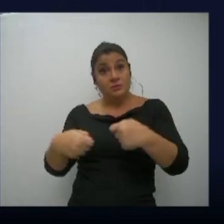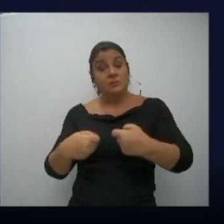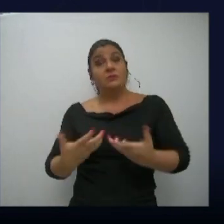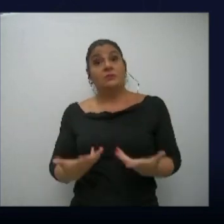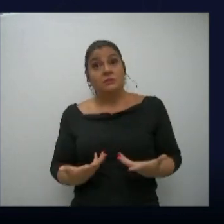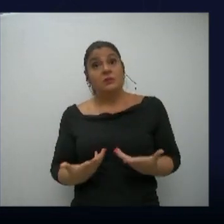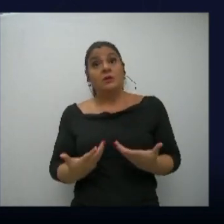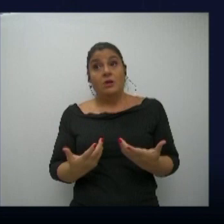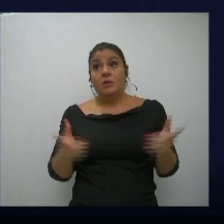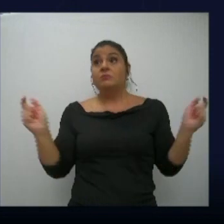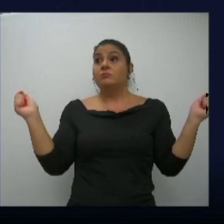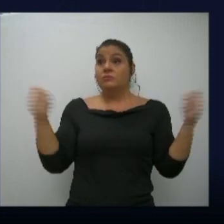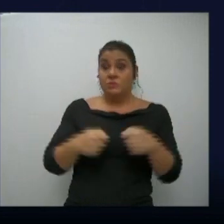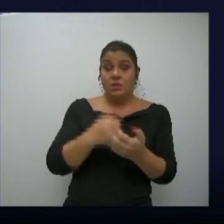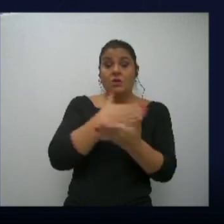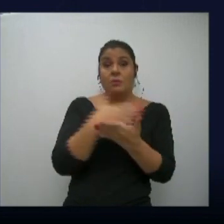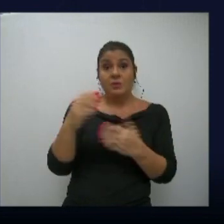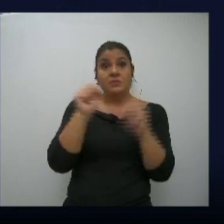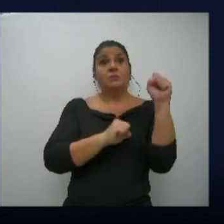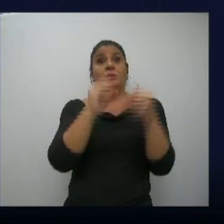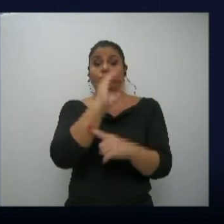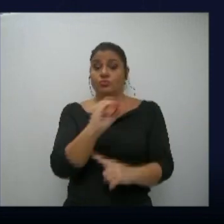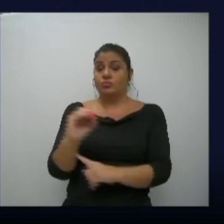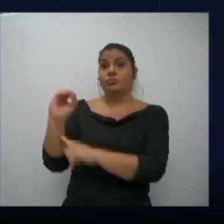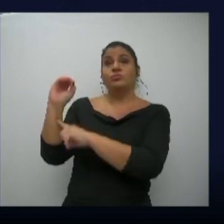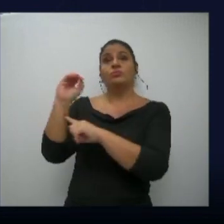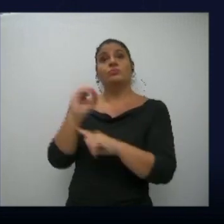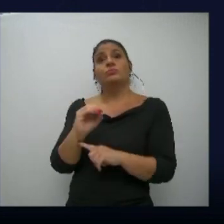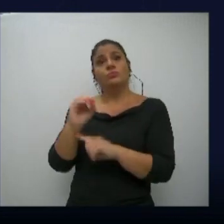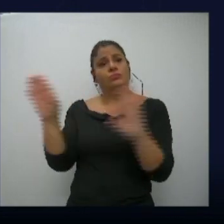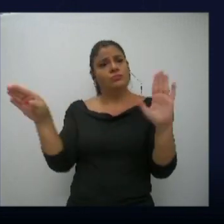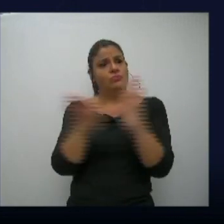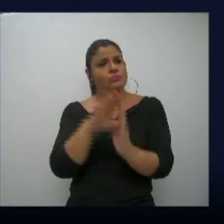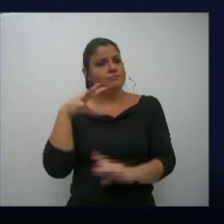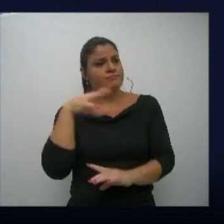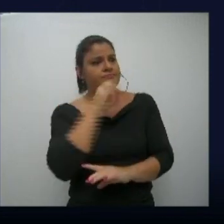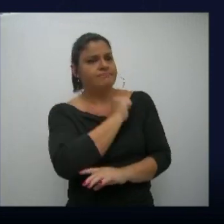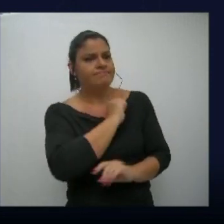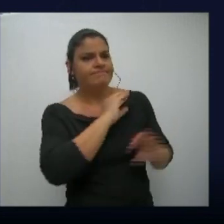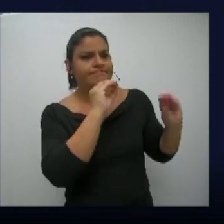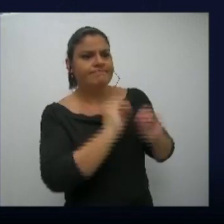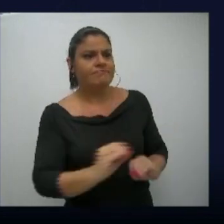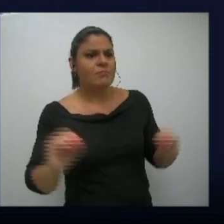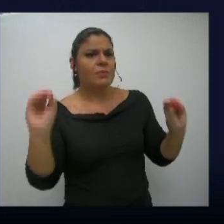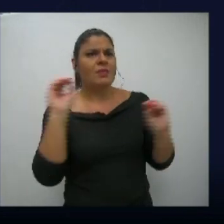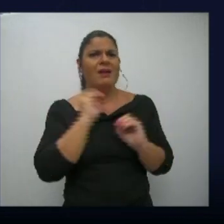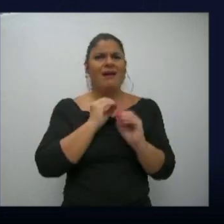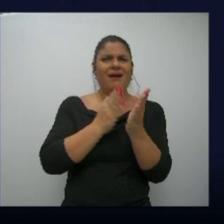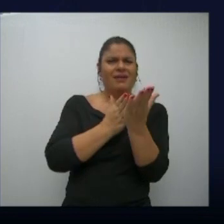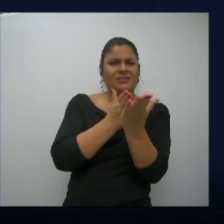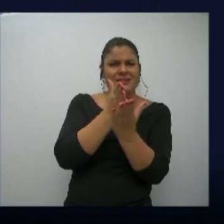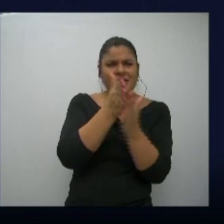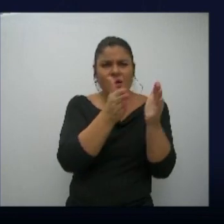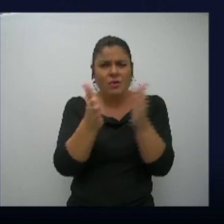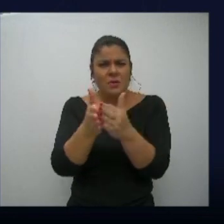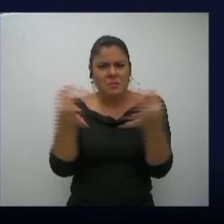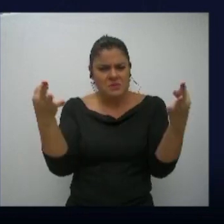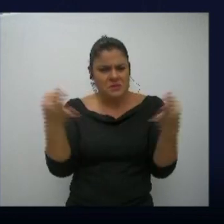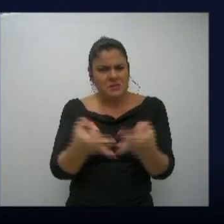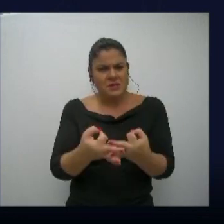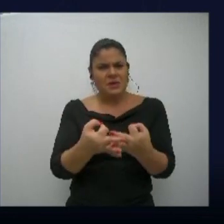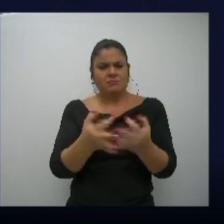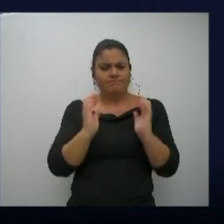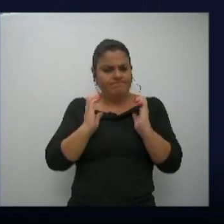que é possível começar uma empresa do zero e é possível chegar lá assim sem buscar nenhum tipo de atalho fazendo as coisas